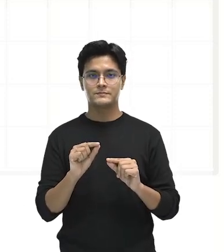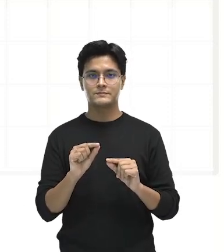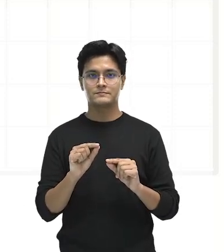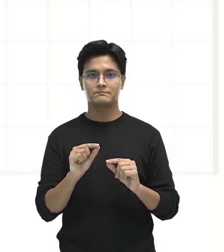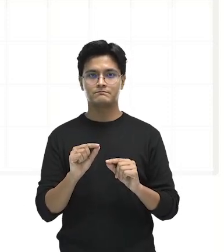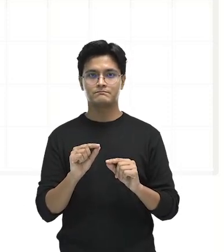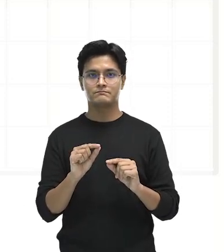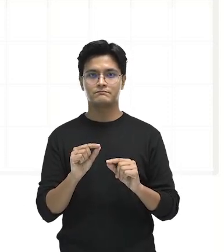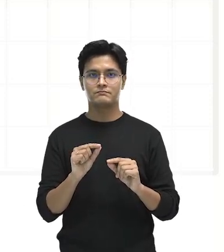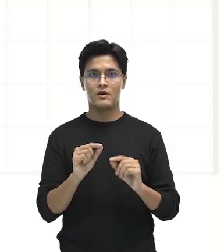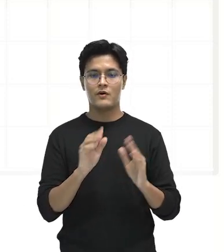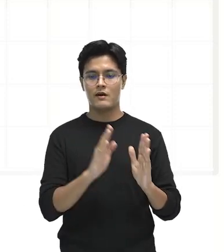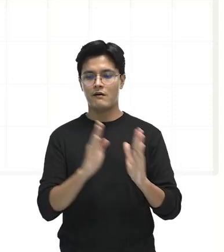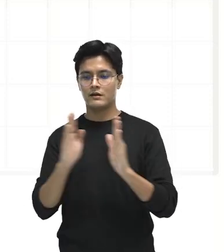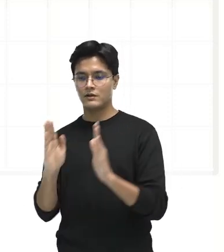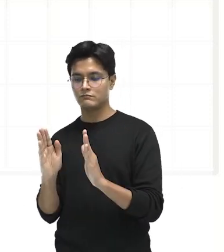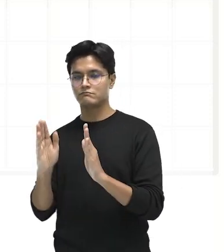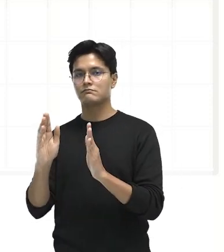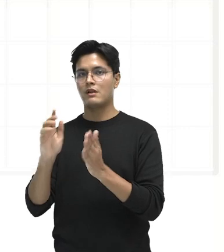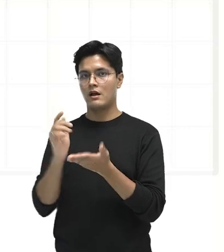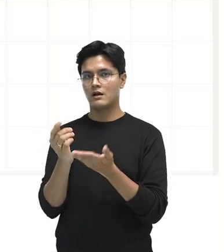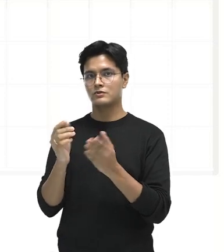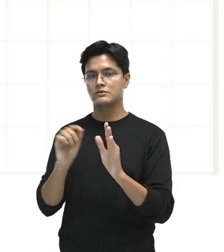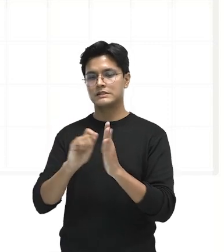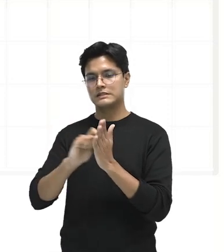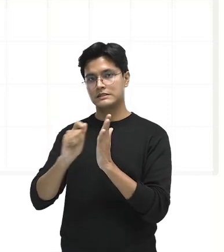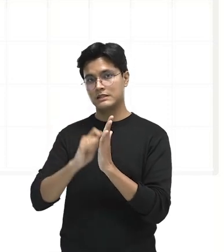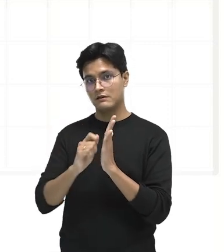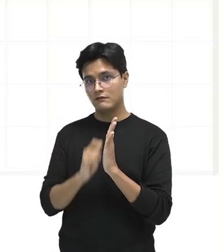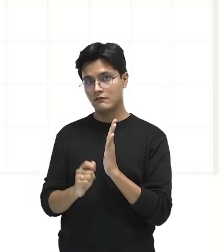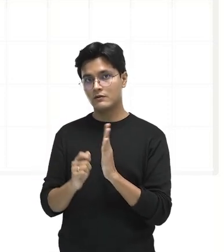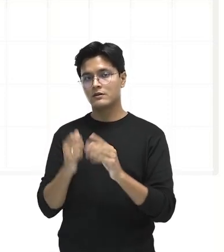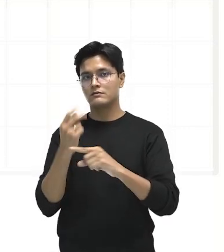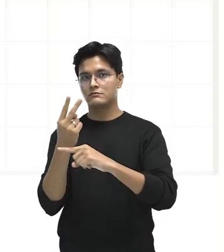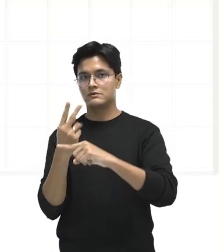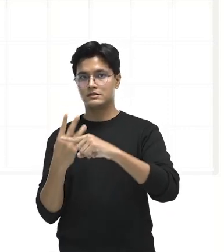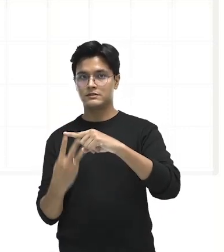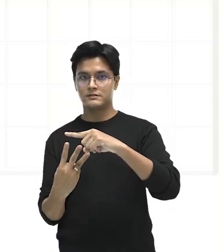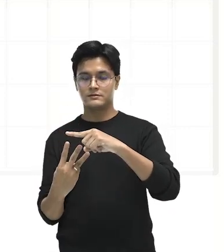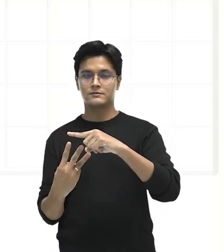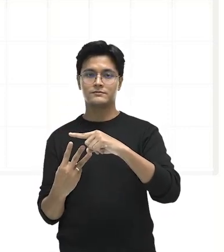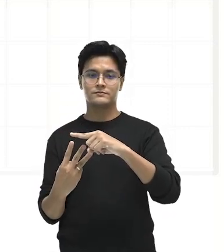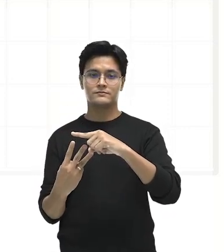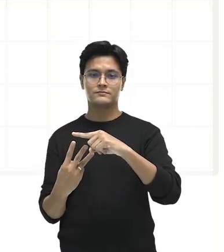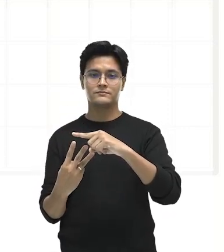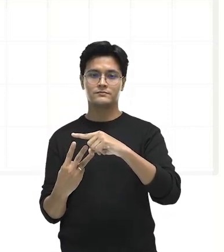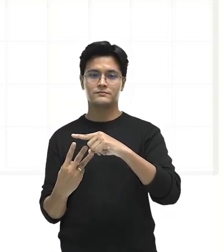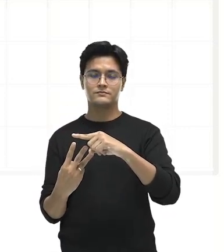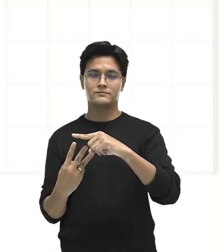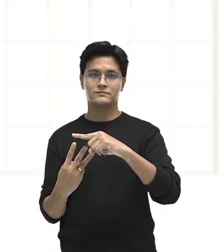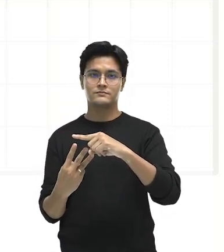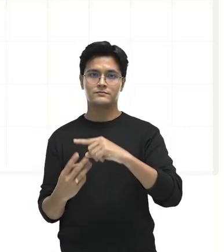deixa eu colocar aqui ao lado agora, 2/3, vou botar aqui.